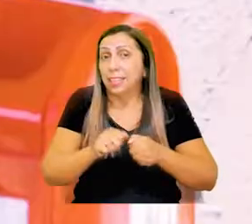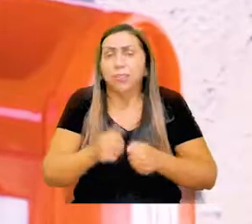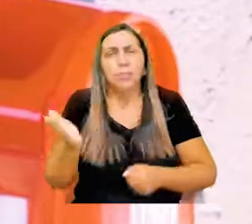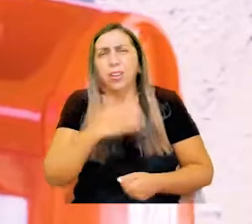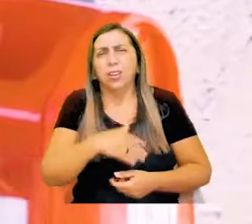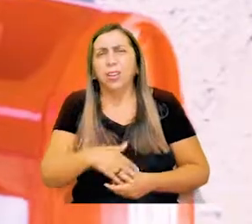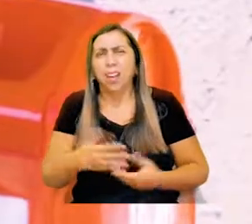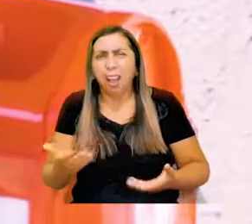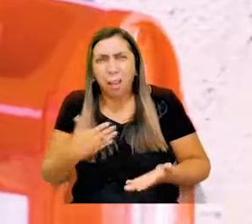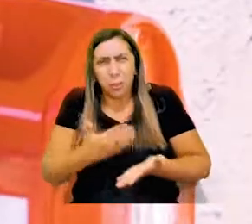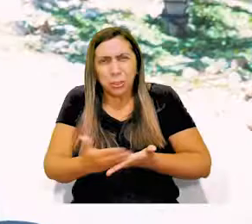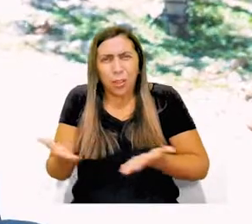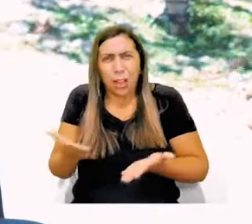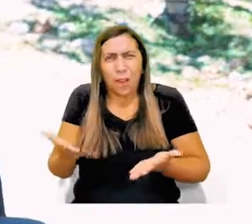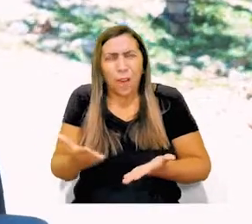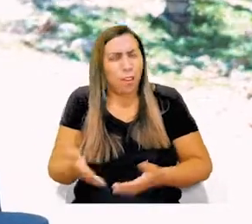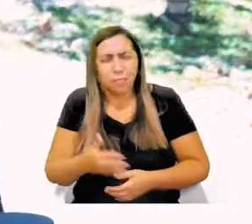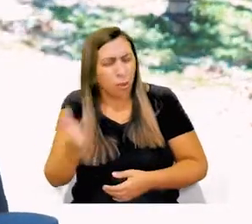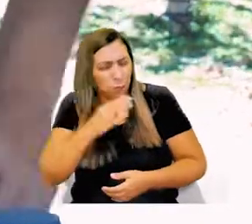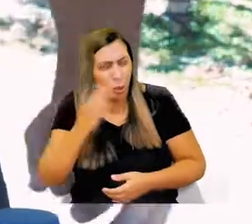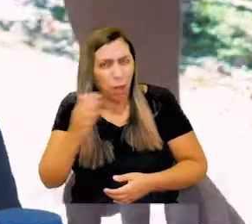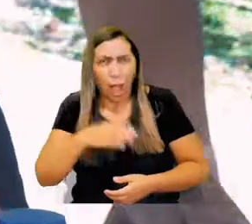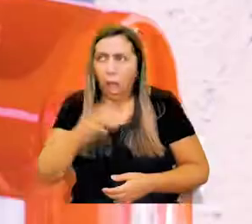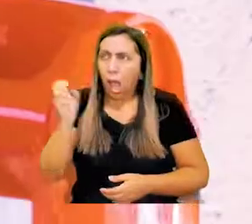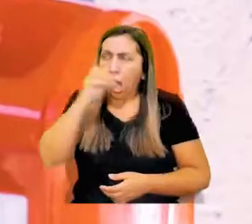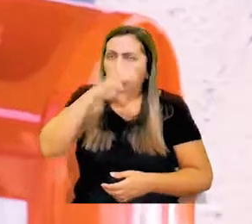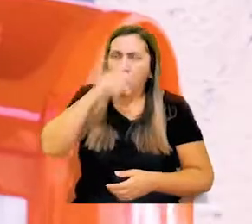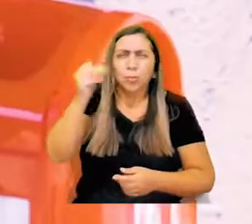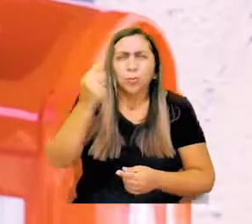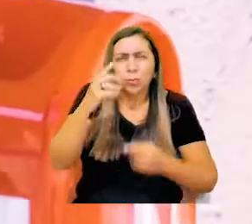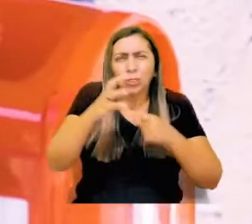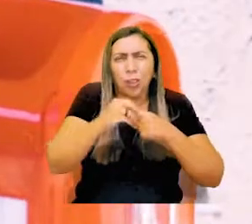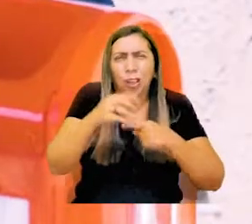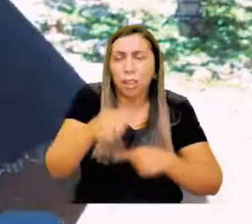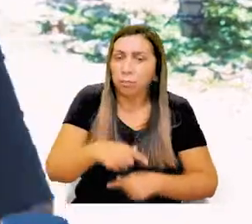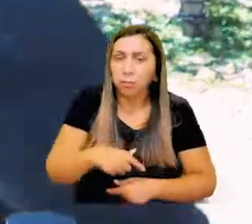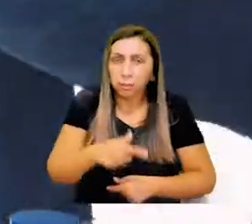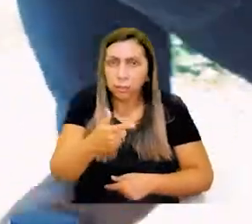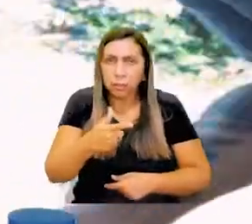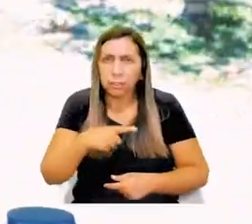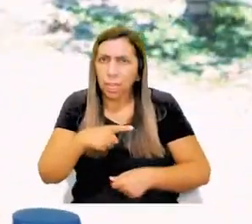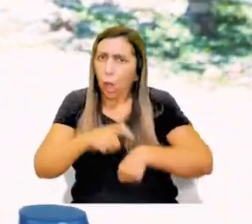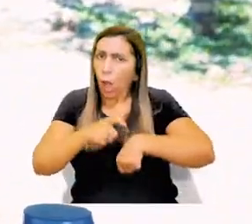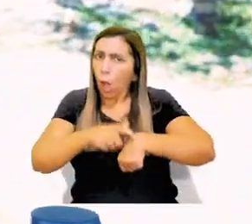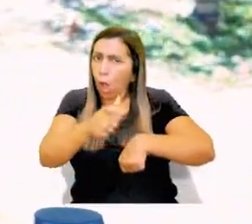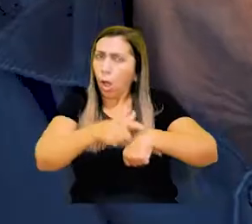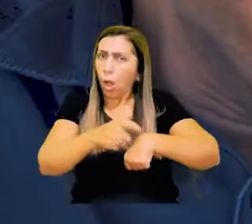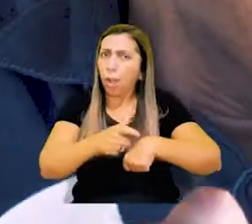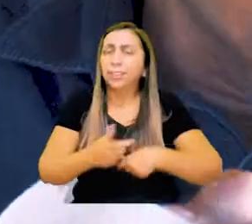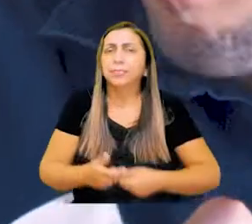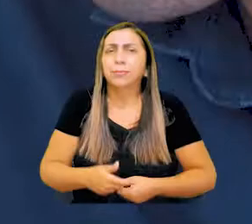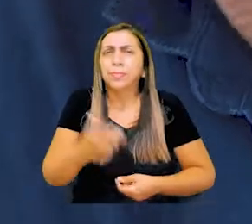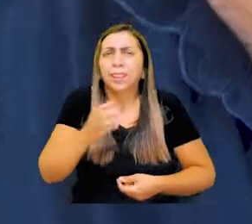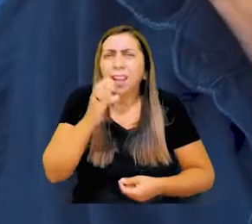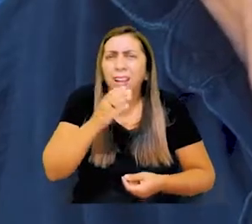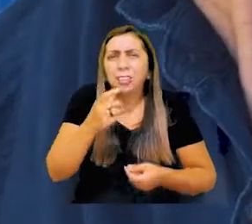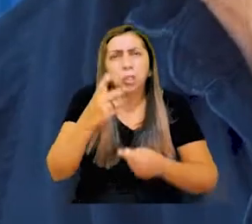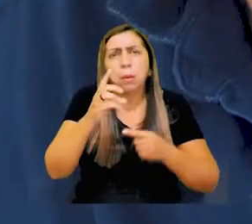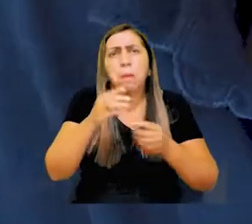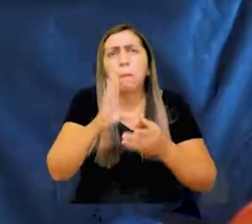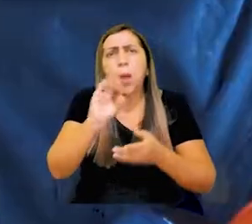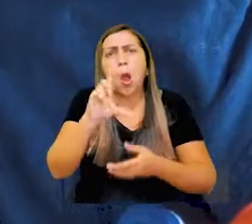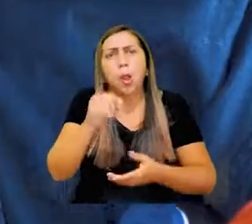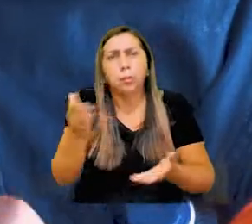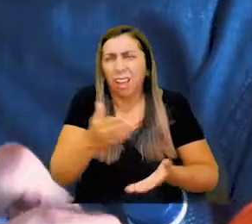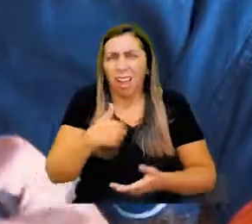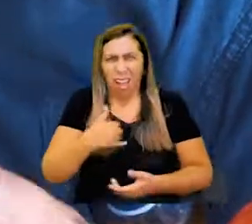pra fazer, vamos embora. Mano, eu nem comecei ainda, bora, minha, bora, bora, agoniada bora. Medonha. Beto, só um salgadinho mais aí, irmãozinho? Tem horário, meu filho, tem horário. É. Bora. Tem mais salgado, só